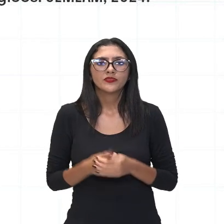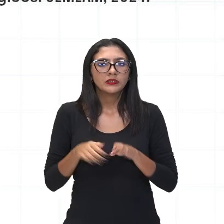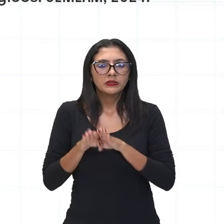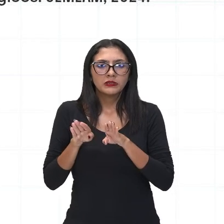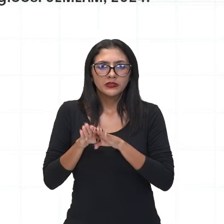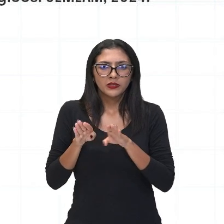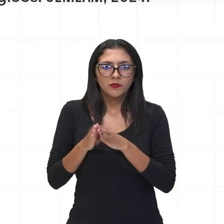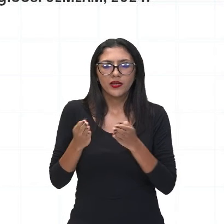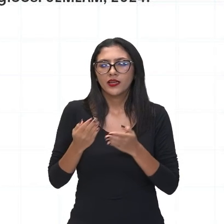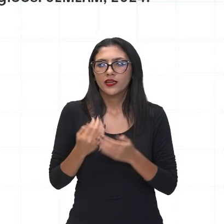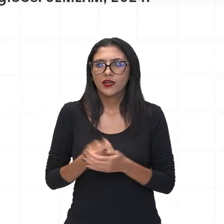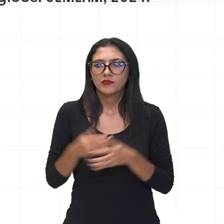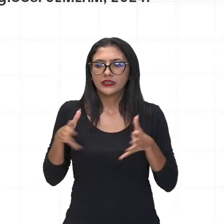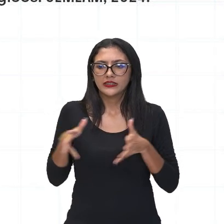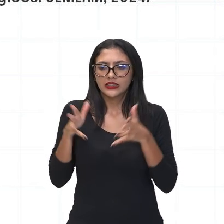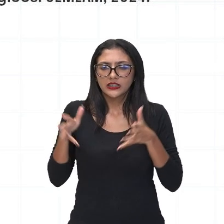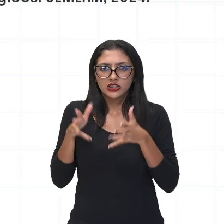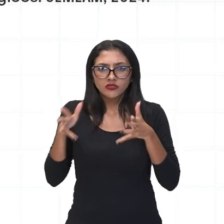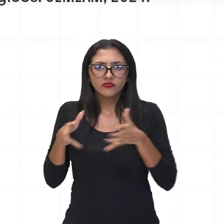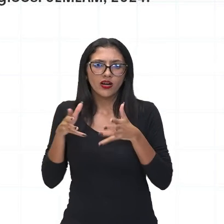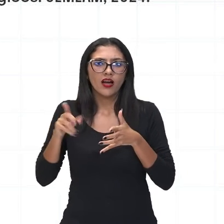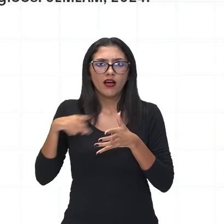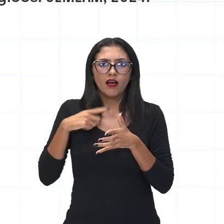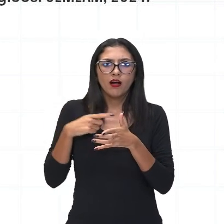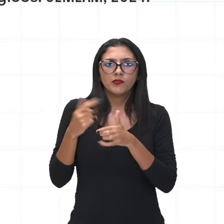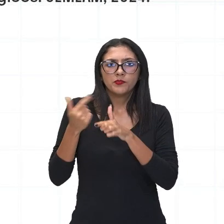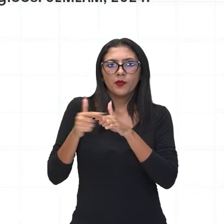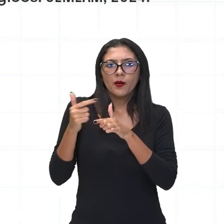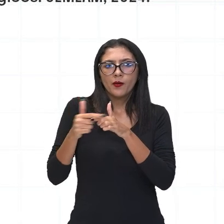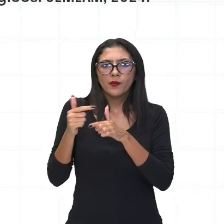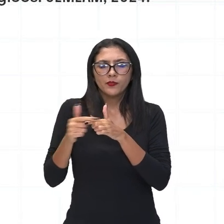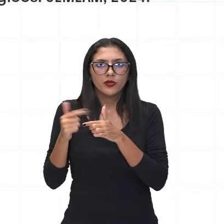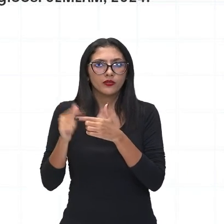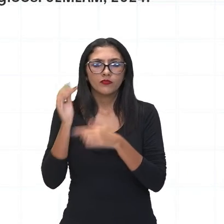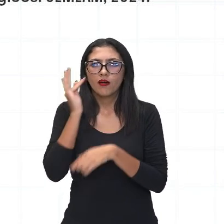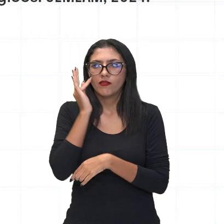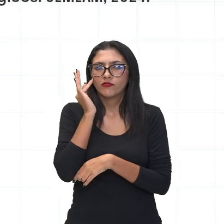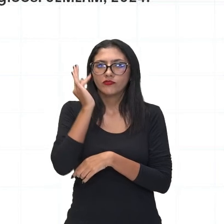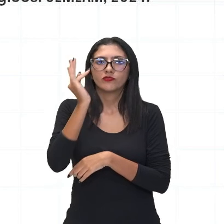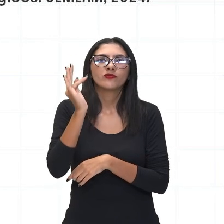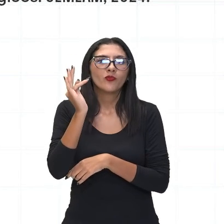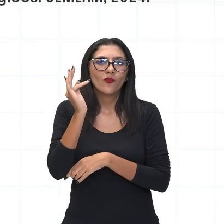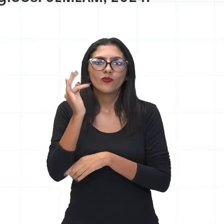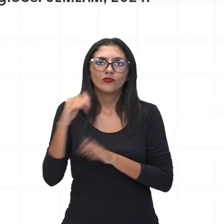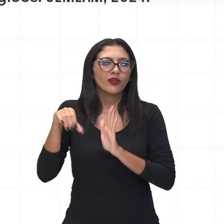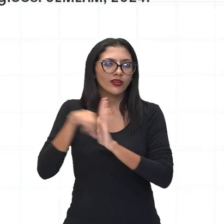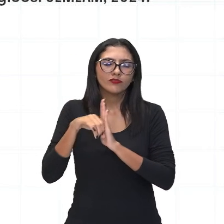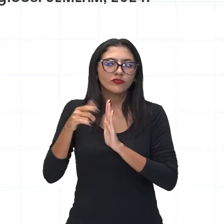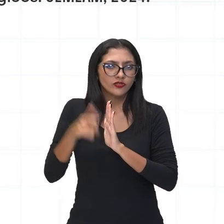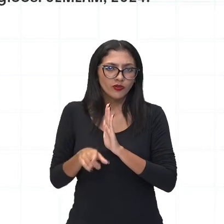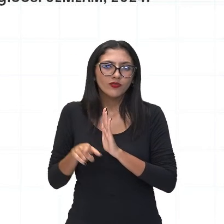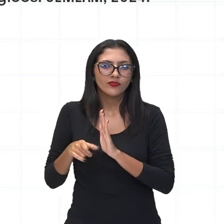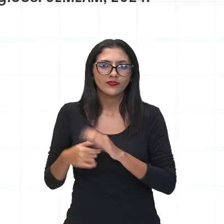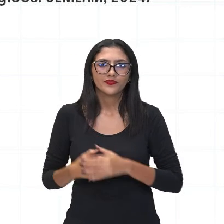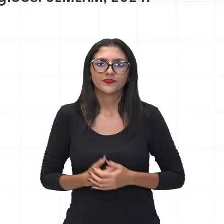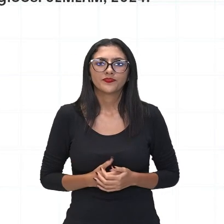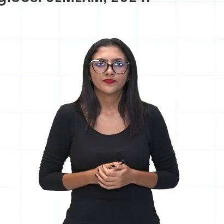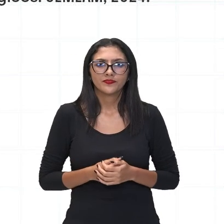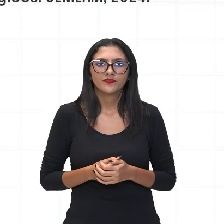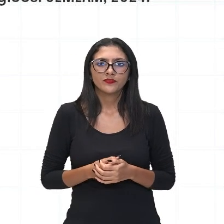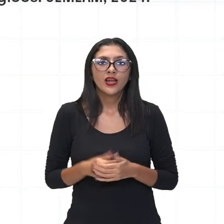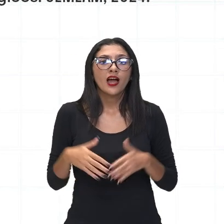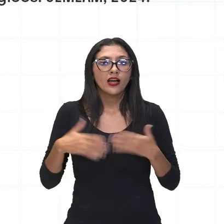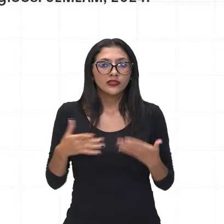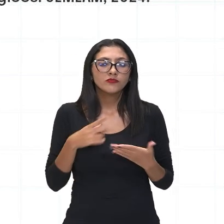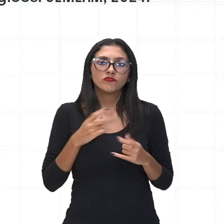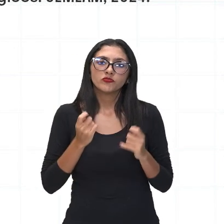a reabilitação e potencializar o risco de que o mesmo volte a cometer crimes. Assim,